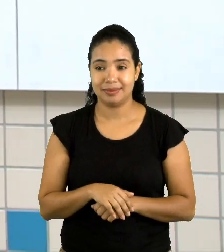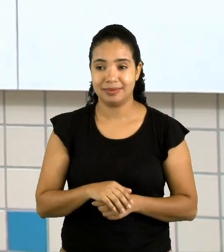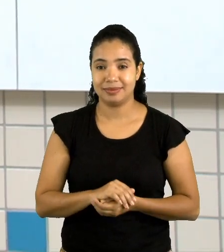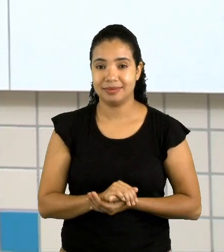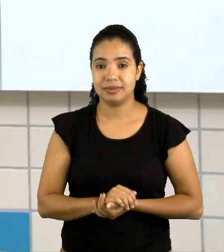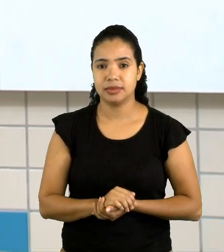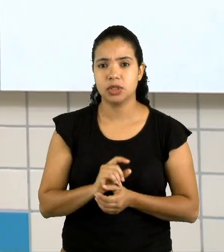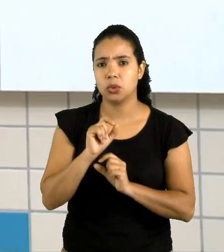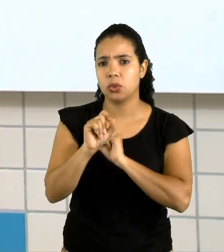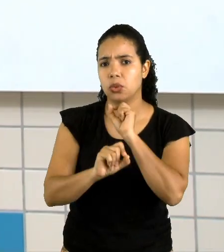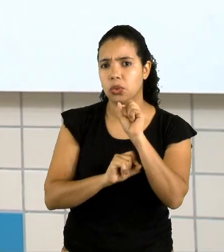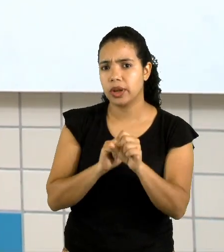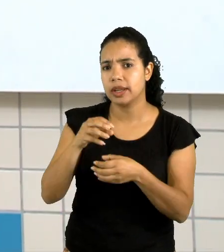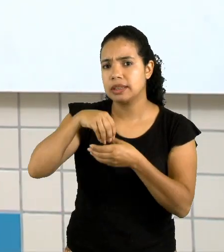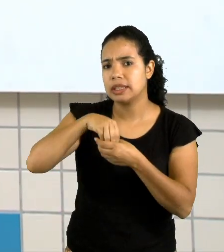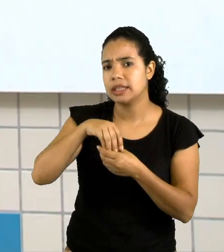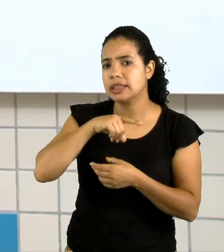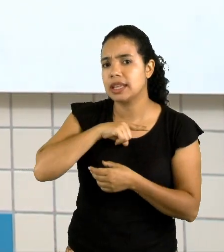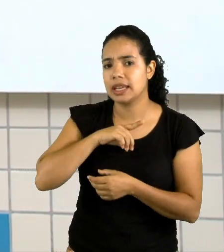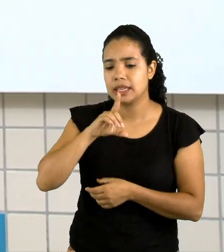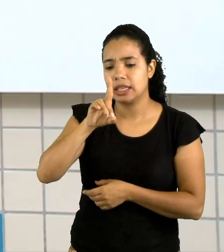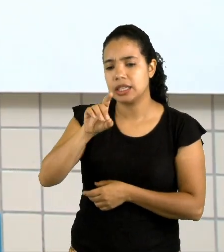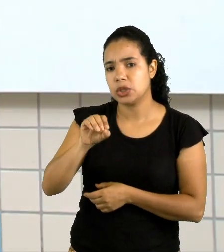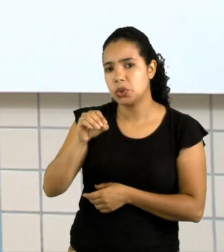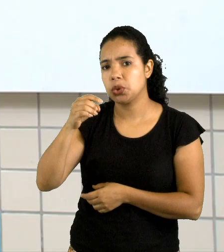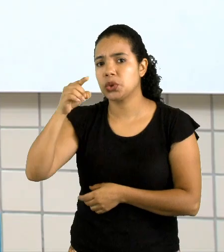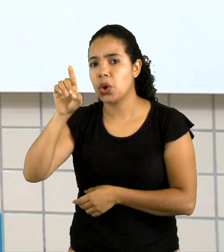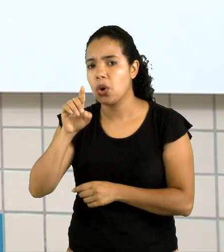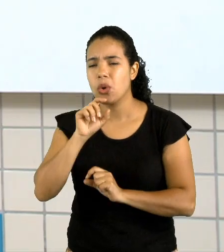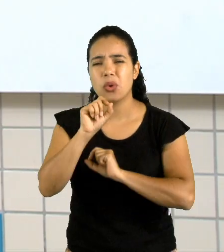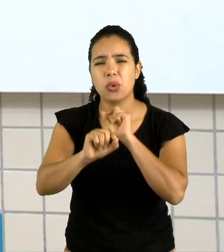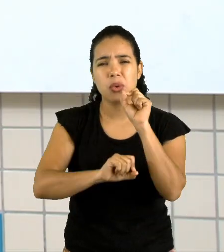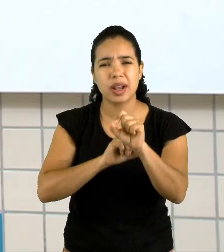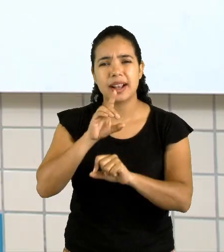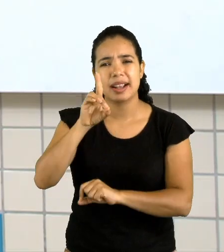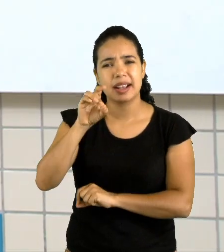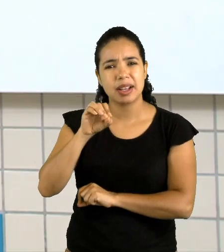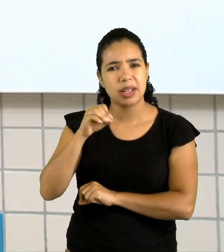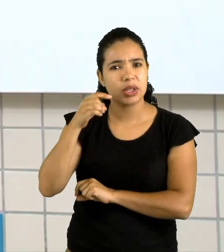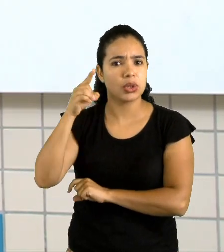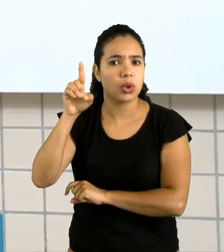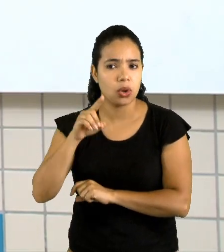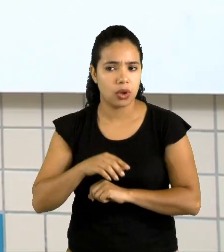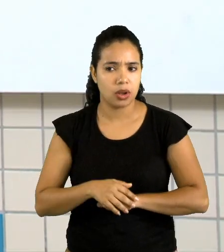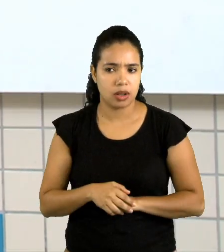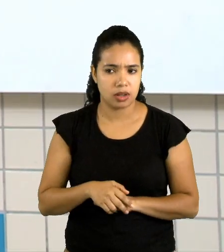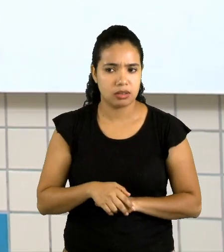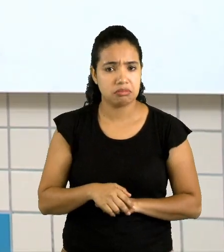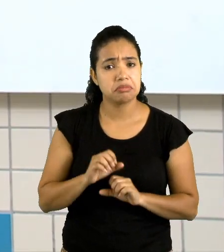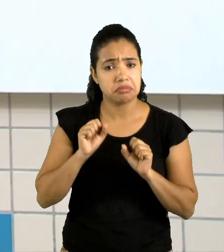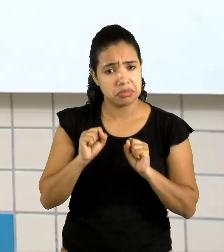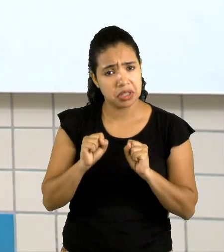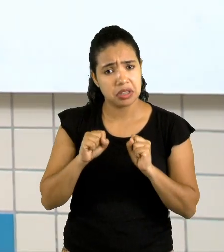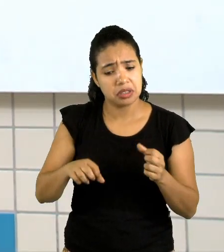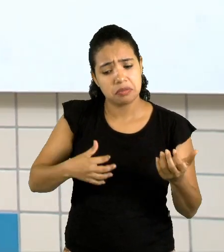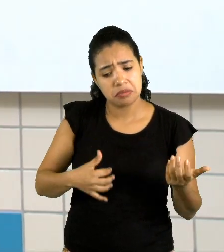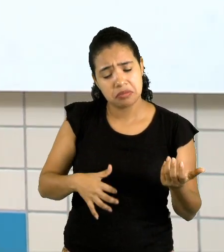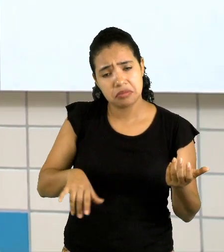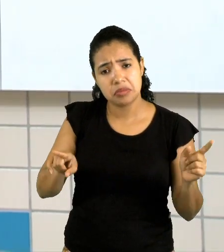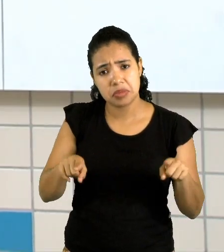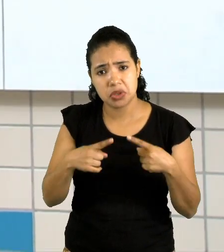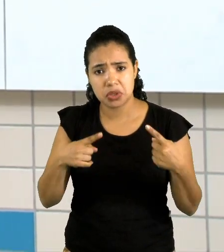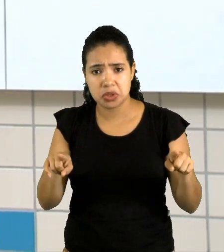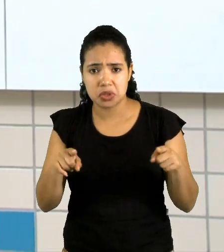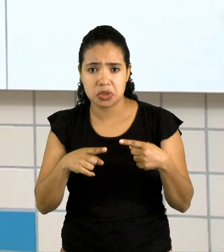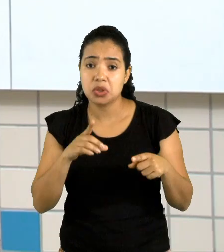O que está escrito aqui? Dó. O que é dó? Pode ser as notas musicais. Dó,